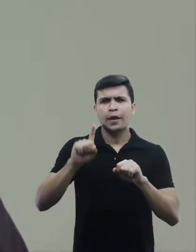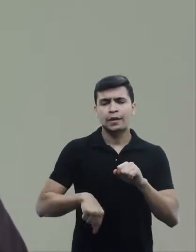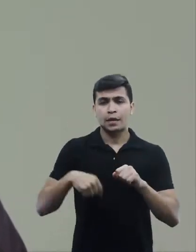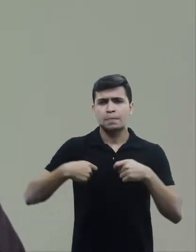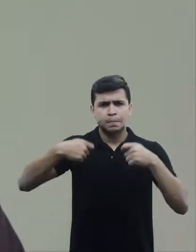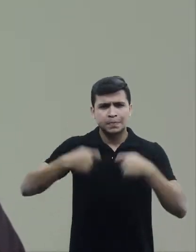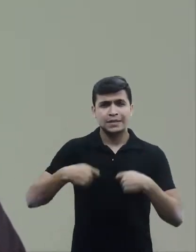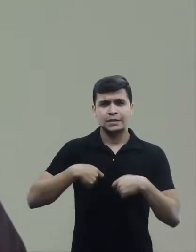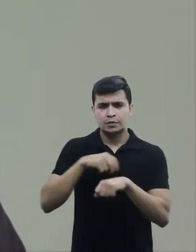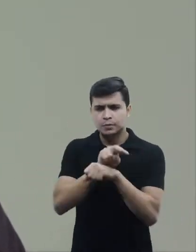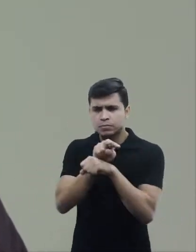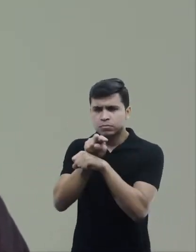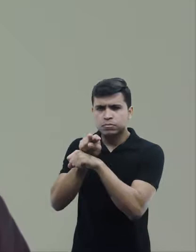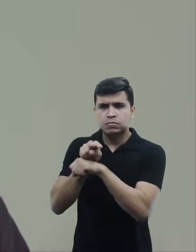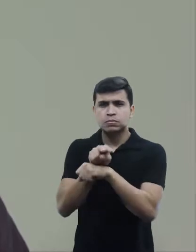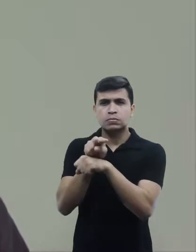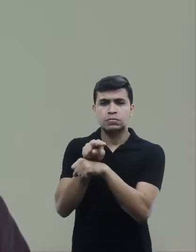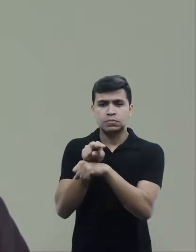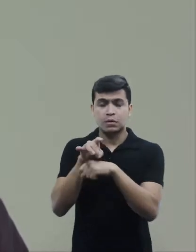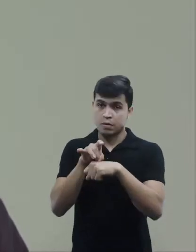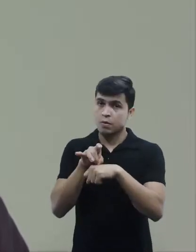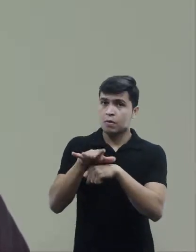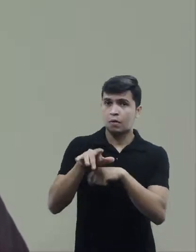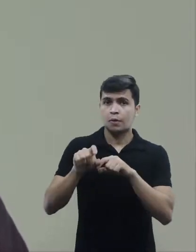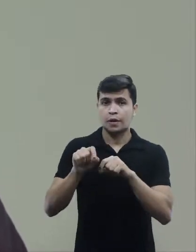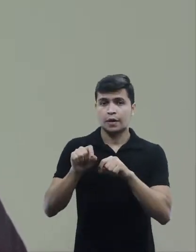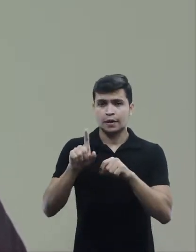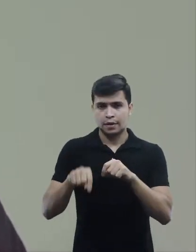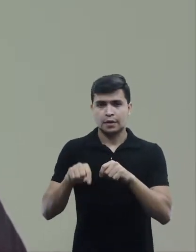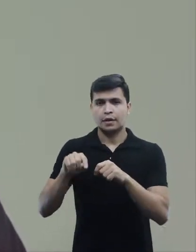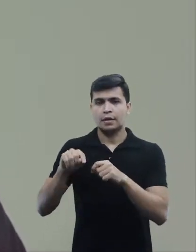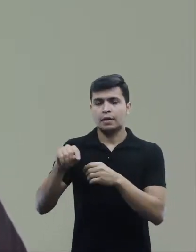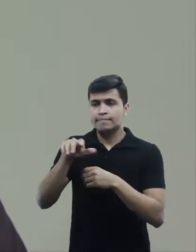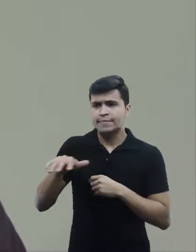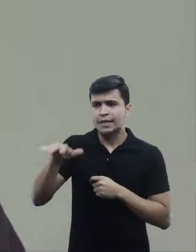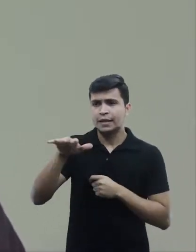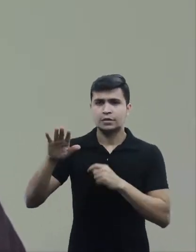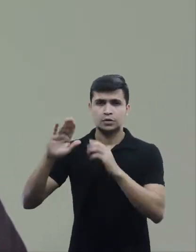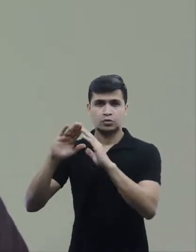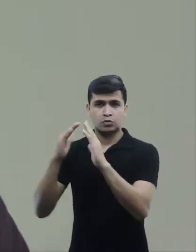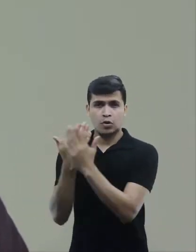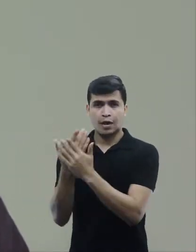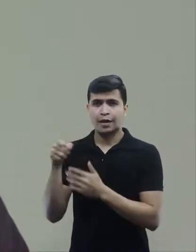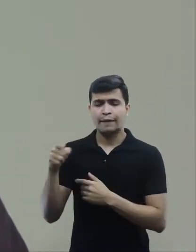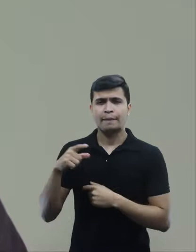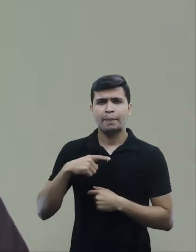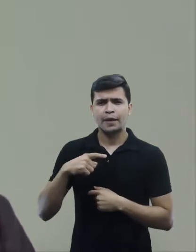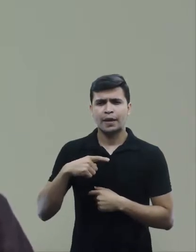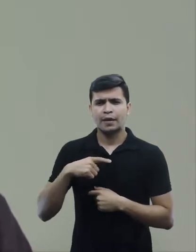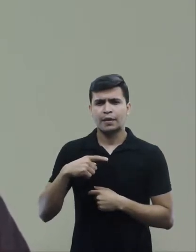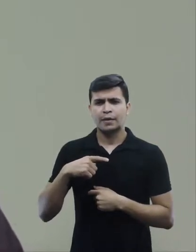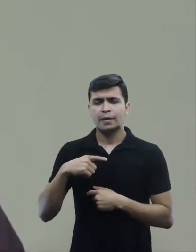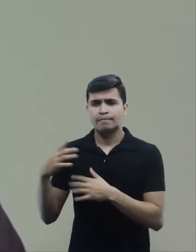a necessidade da observância de que é recomendável que as iniciativas de âmbito escolar estejam sempre